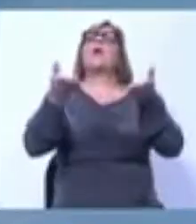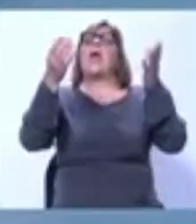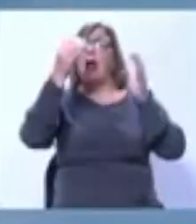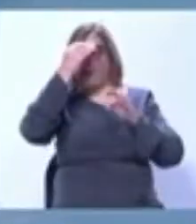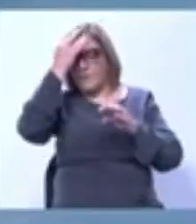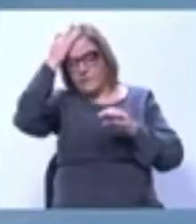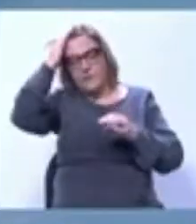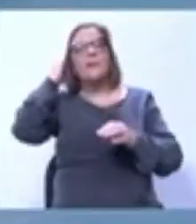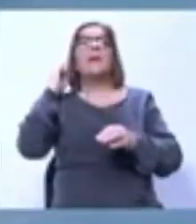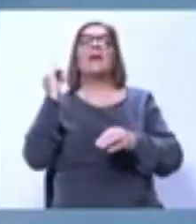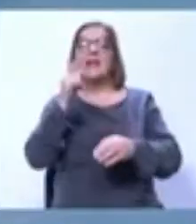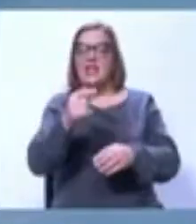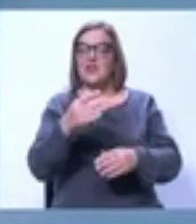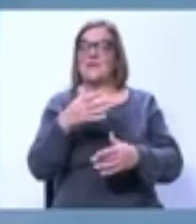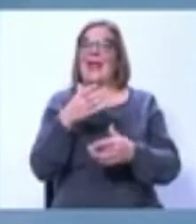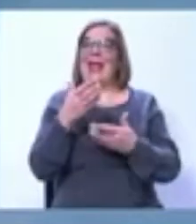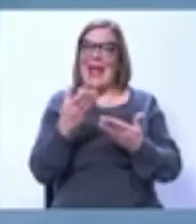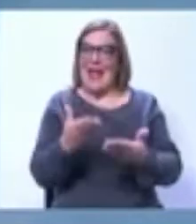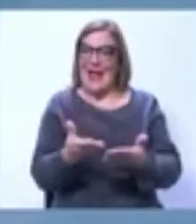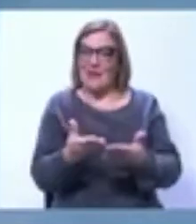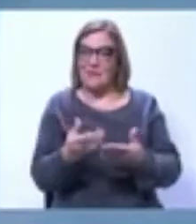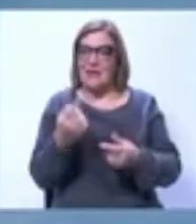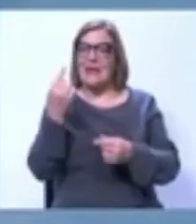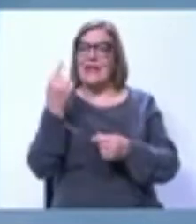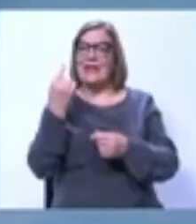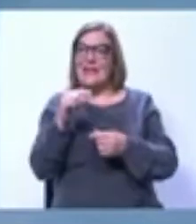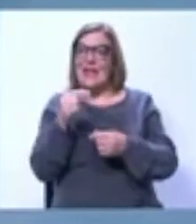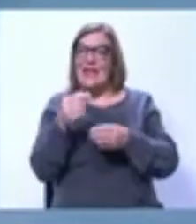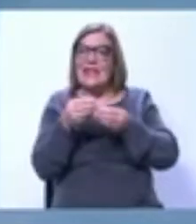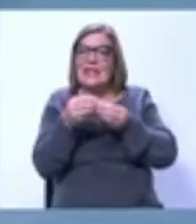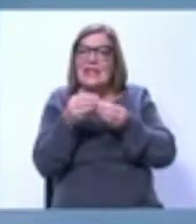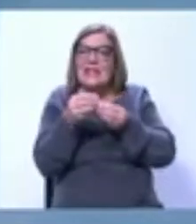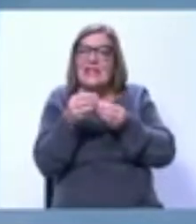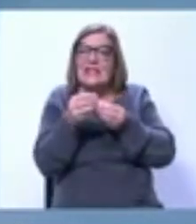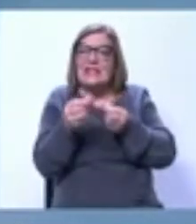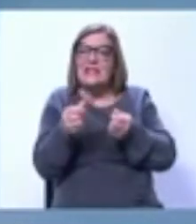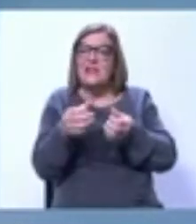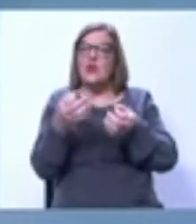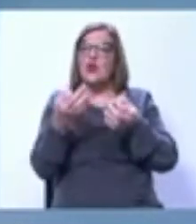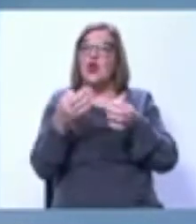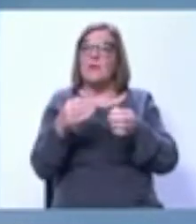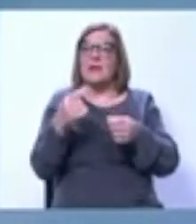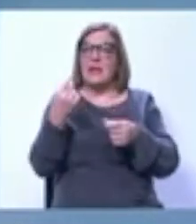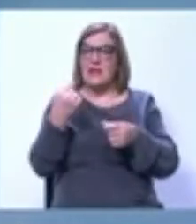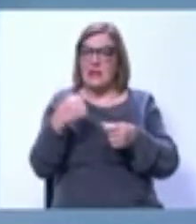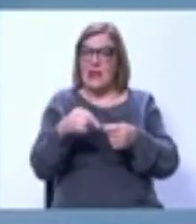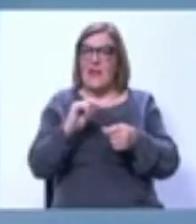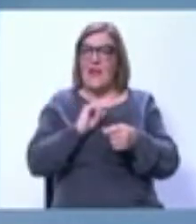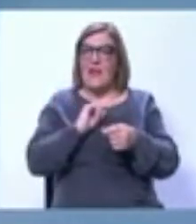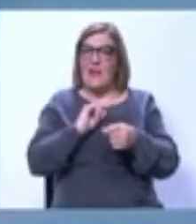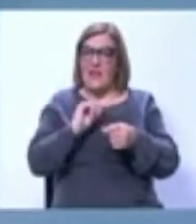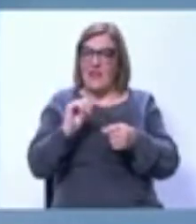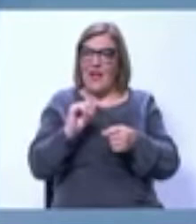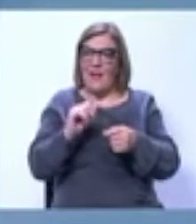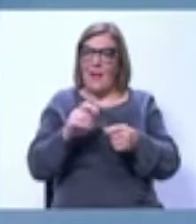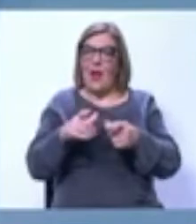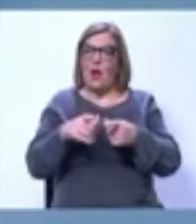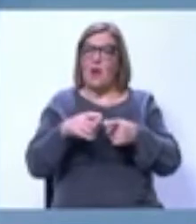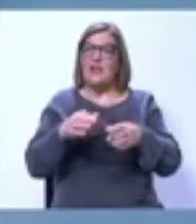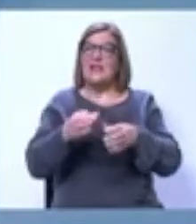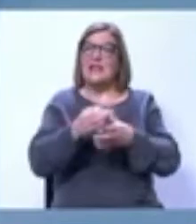eu não metriose consiste na presença de tecido que normalmente existe dentro da cavidade uterina